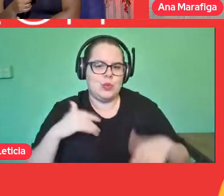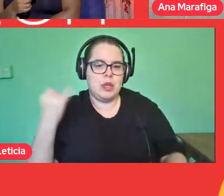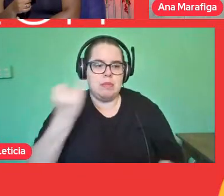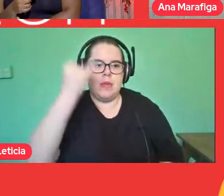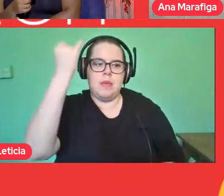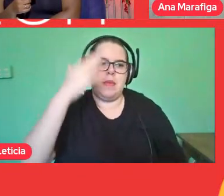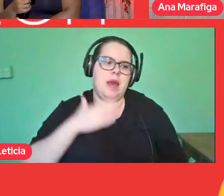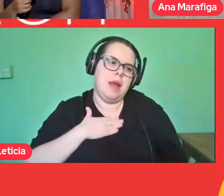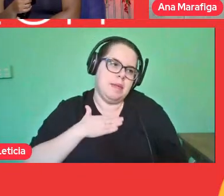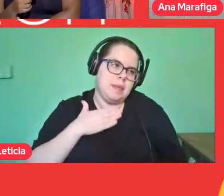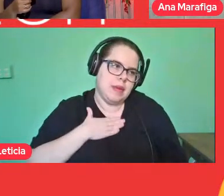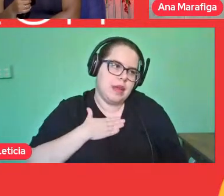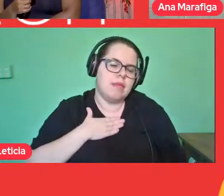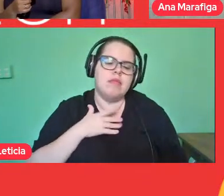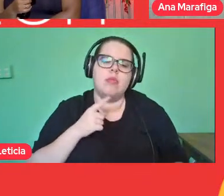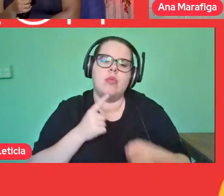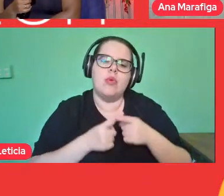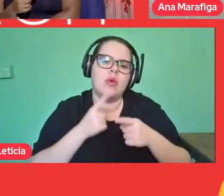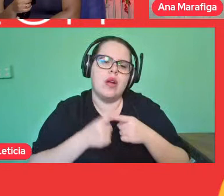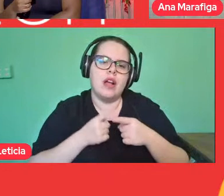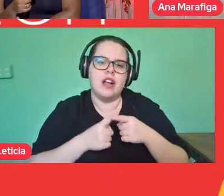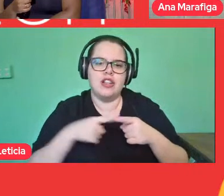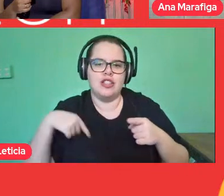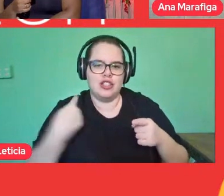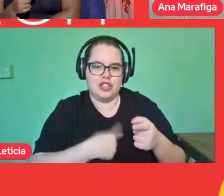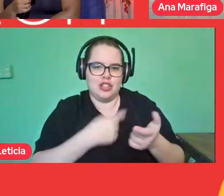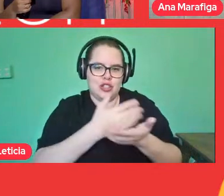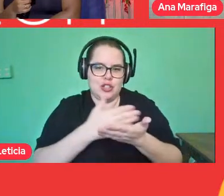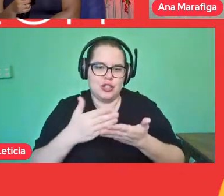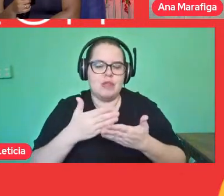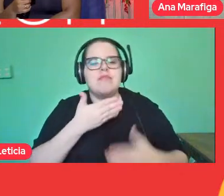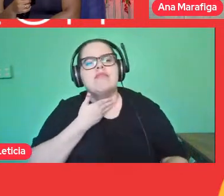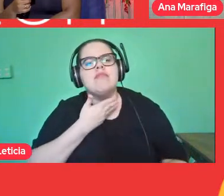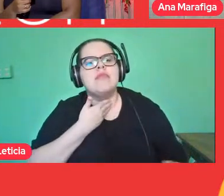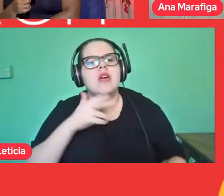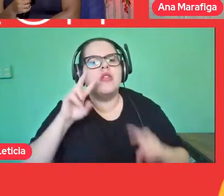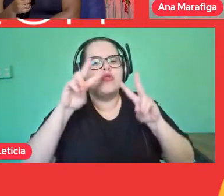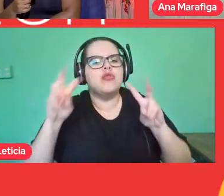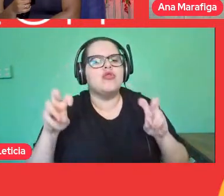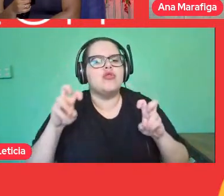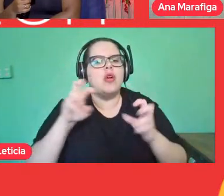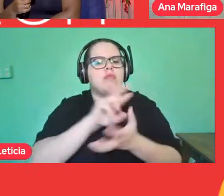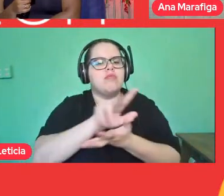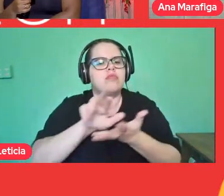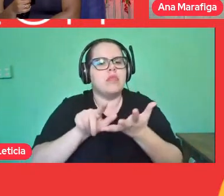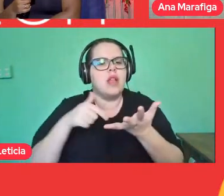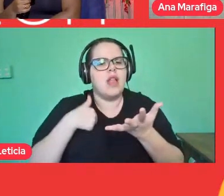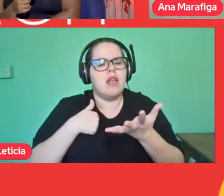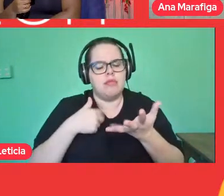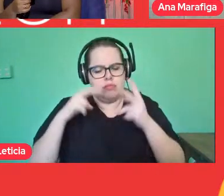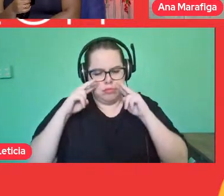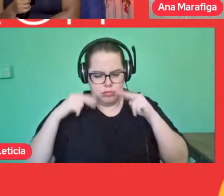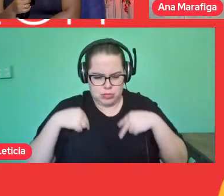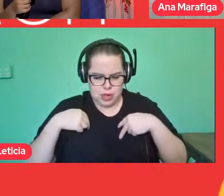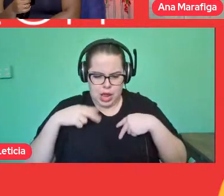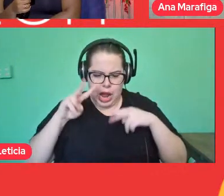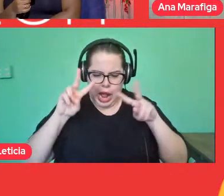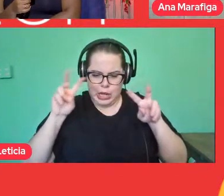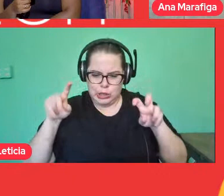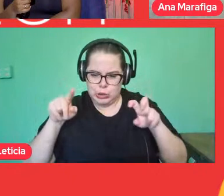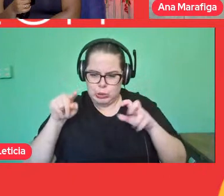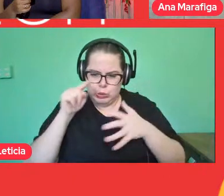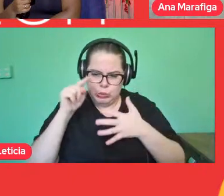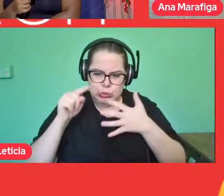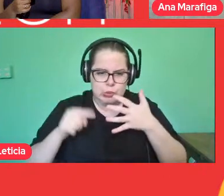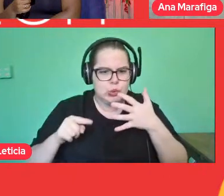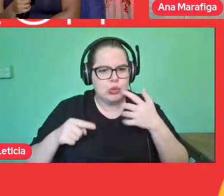importantes para mim, porque quando a gente começou alguns talks sobre diversidade, eu vi que eu tinha vários assuntos que não estavam